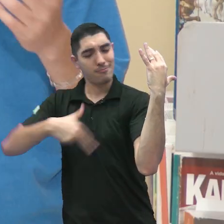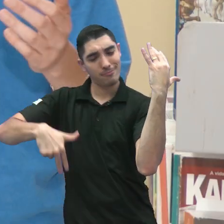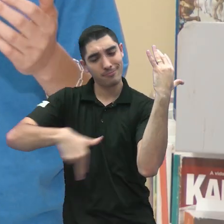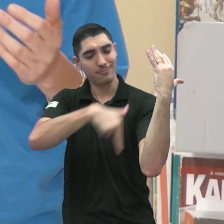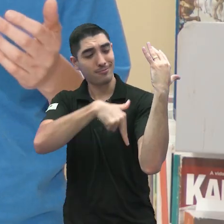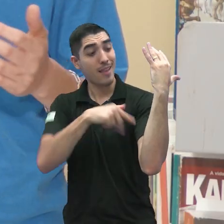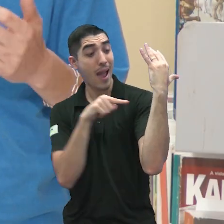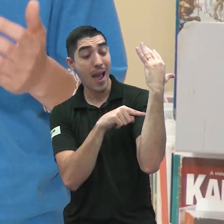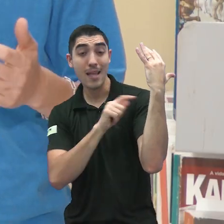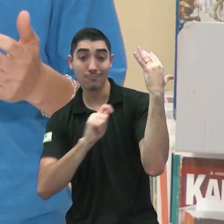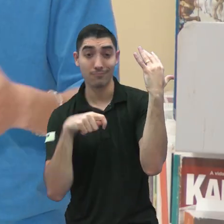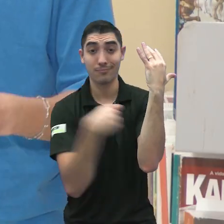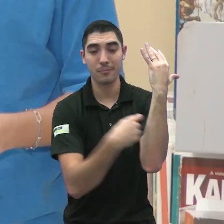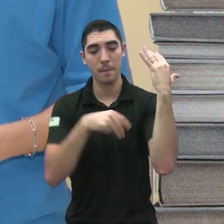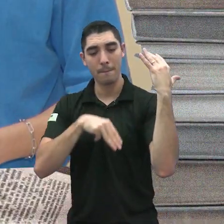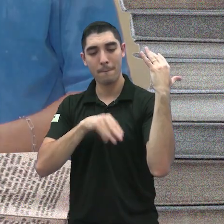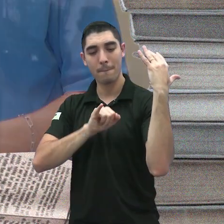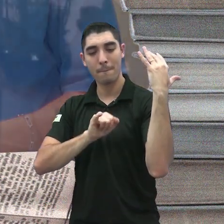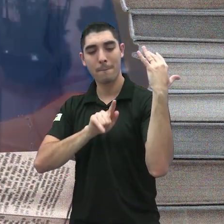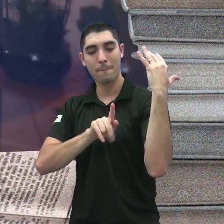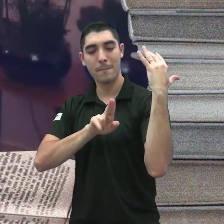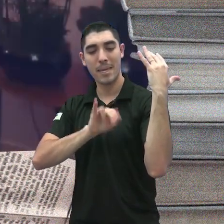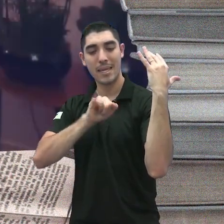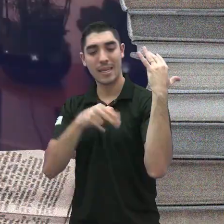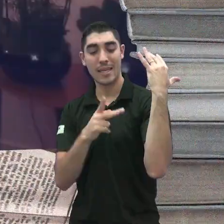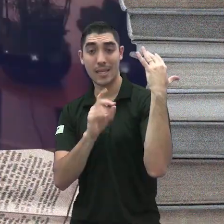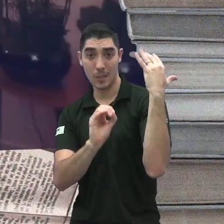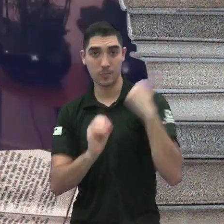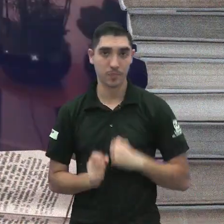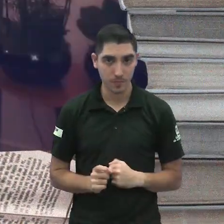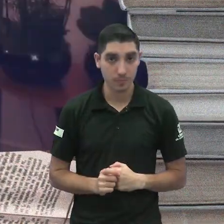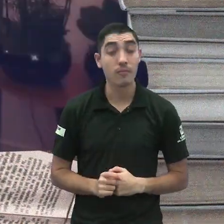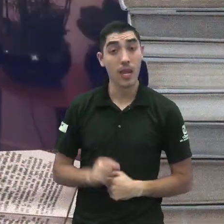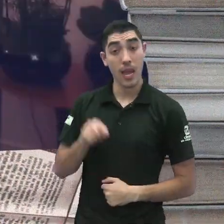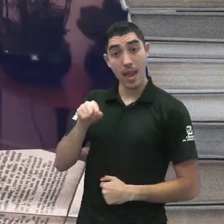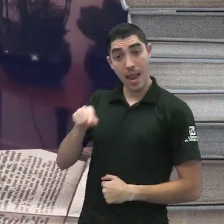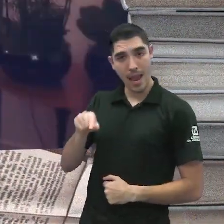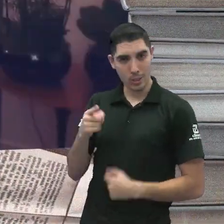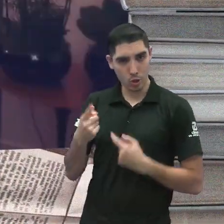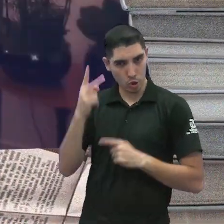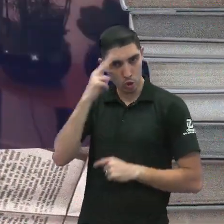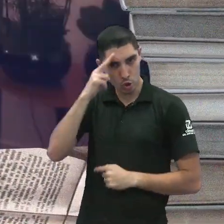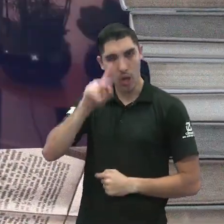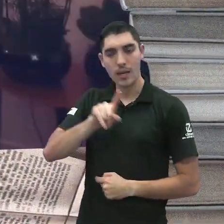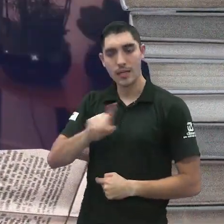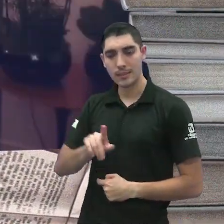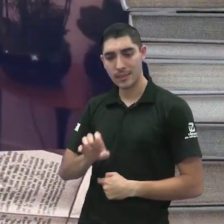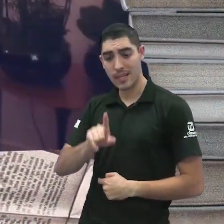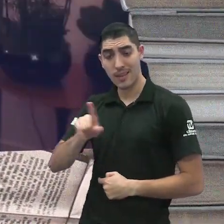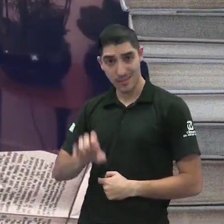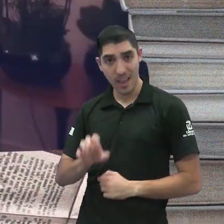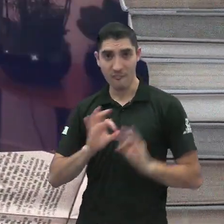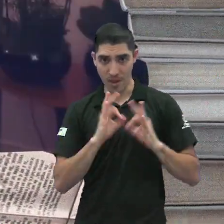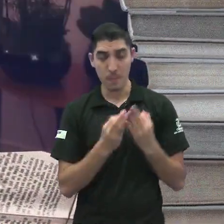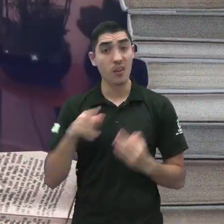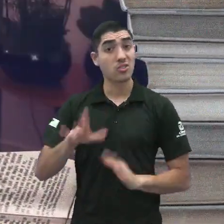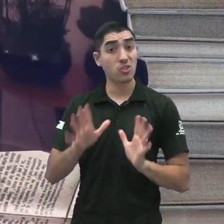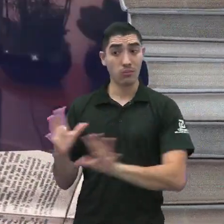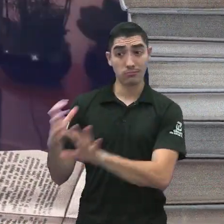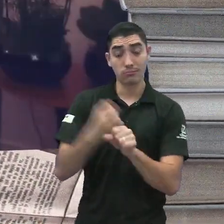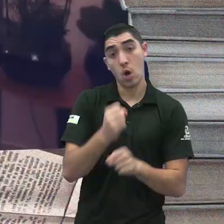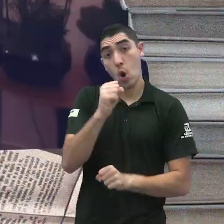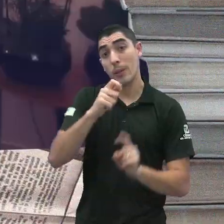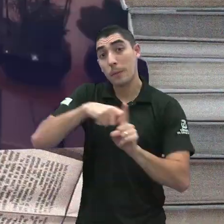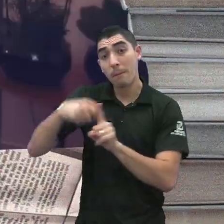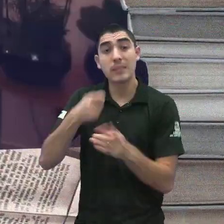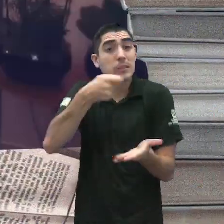chama carinhosamente de Miguinho. Então, no momento em que a gente encontra o Zezé e sua família aqui, eles estão há 8 meses sem conseguir pagar